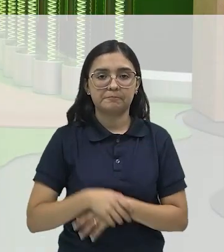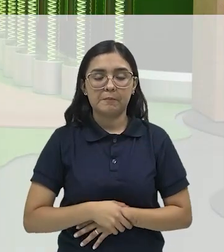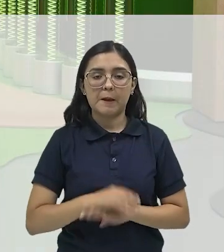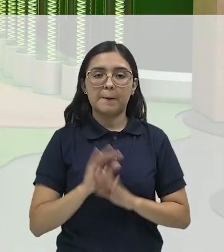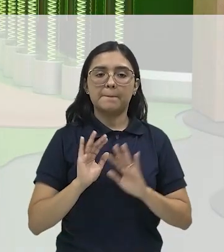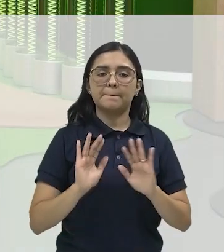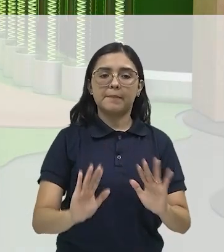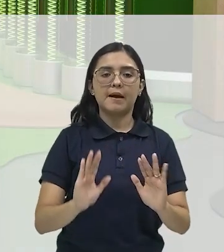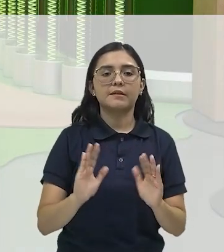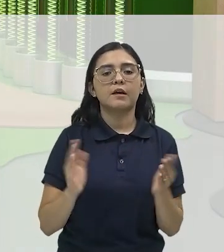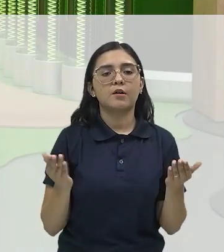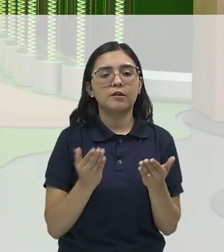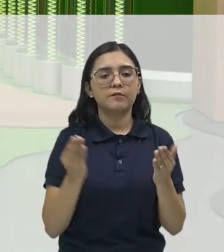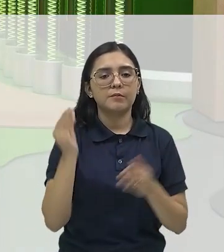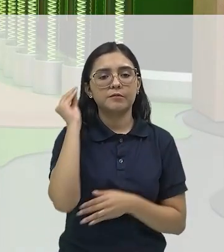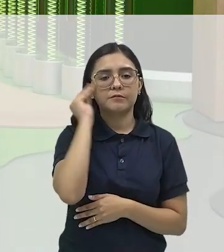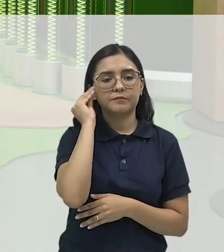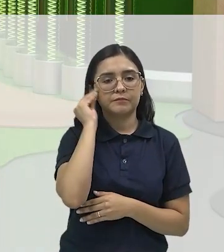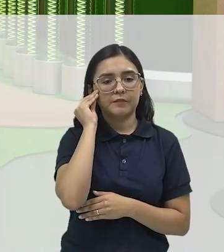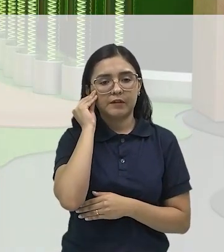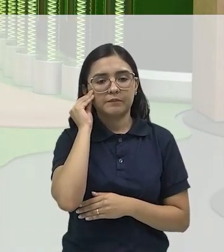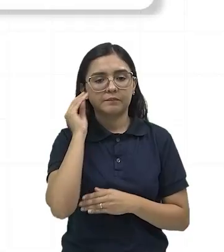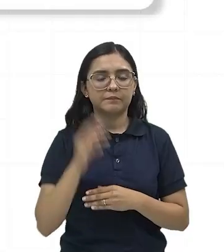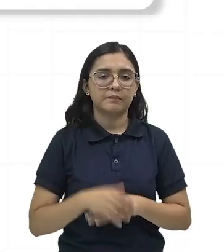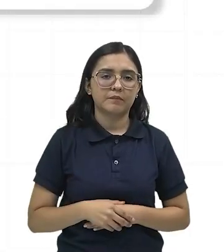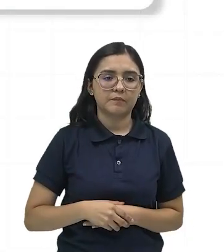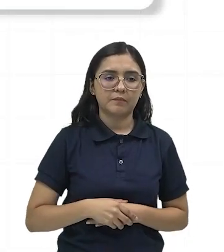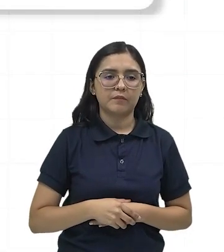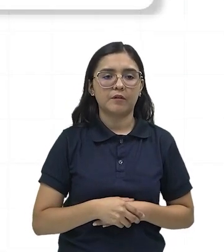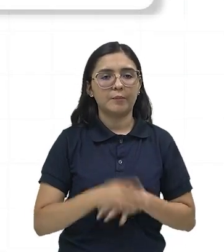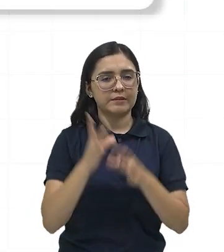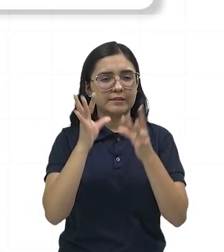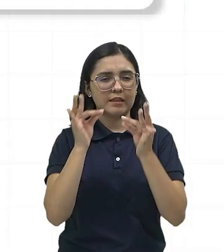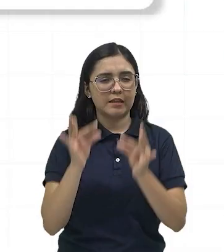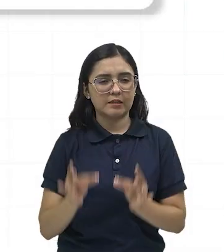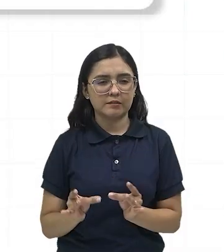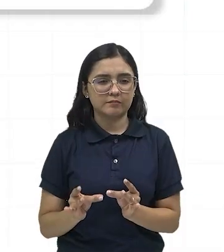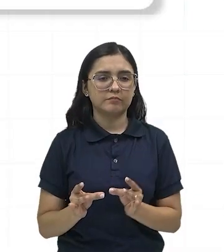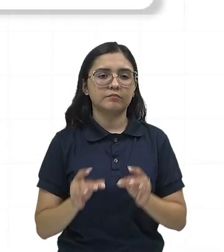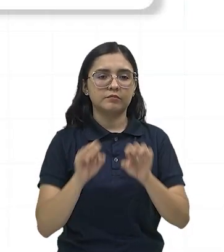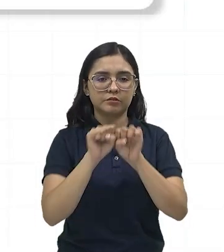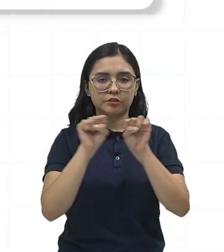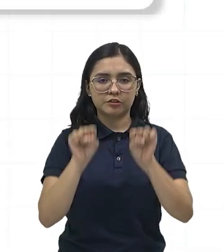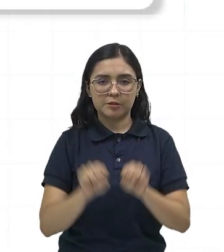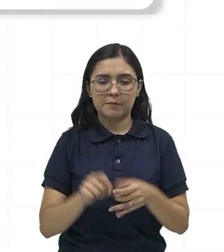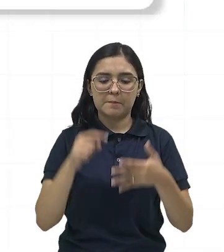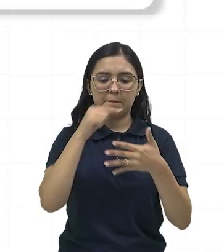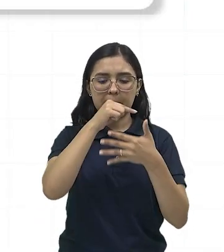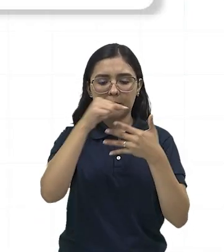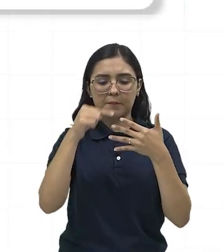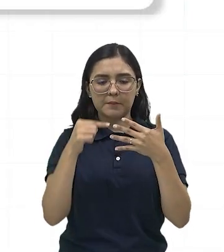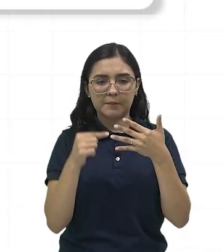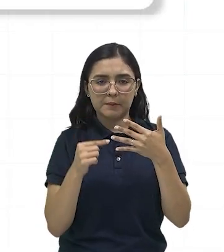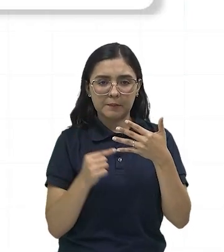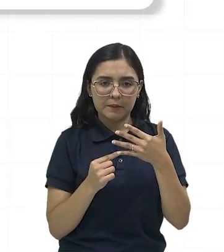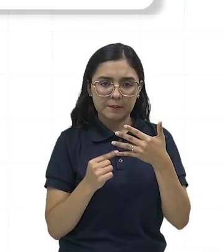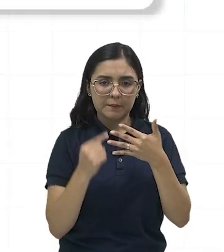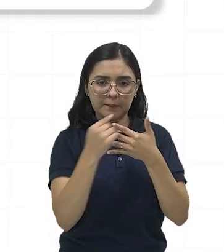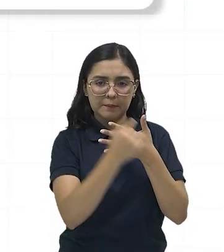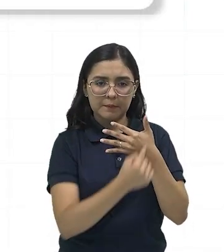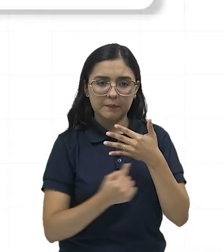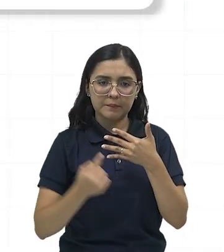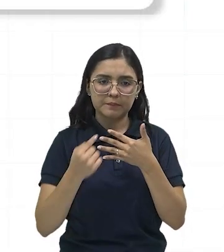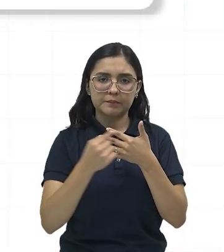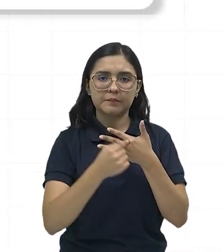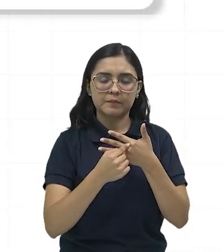Mas vamos aí conhecer mais sobre este sistema, né? Então, o sistema endócrino é uma